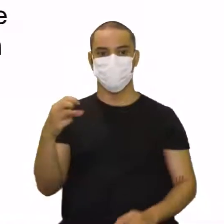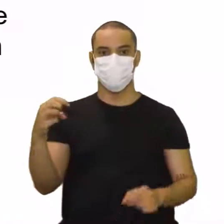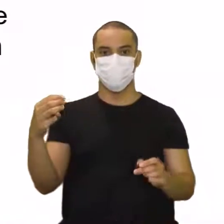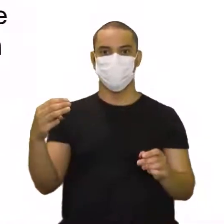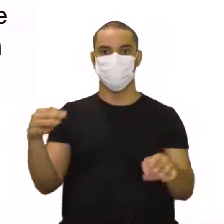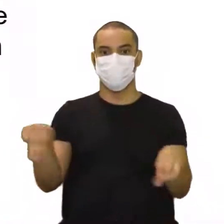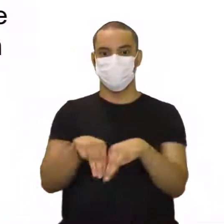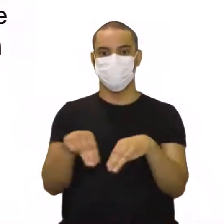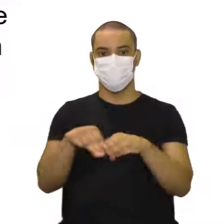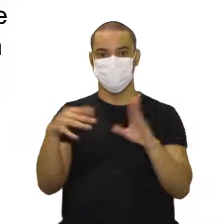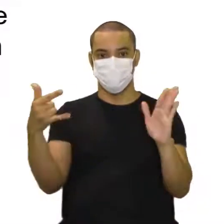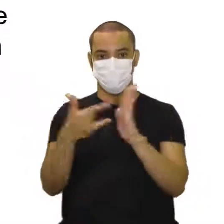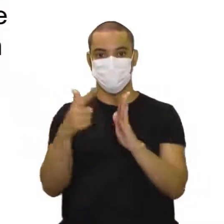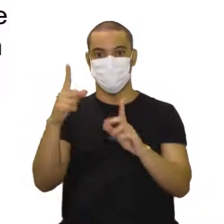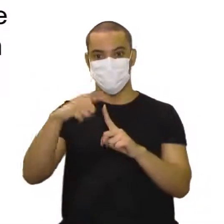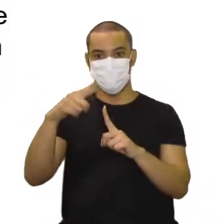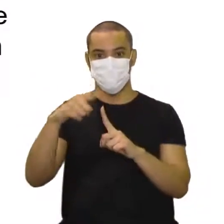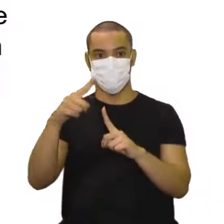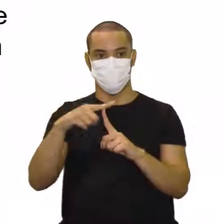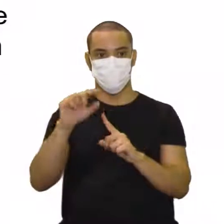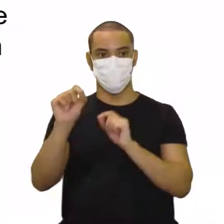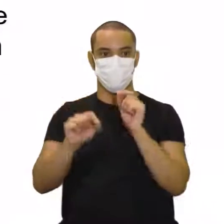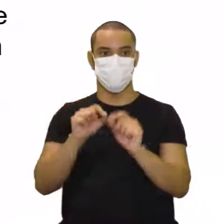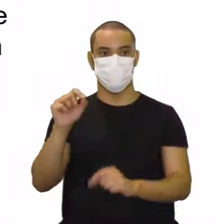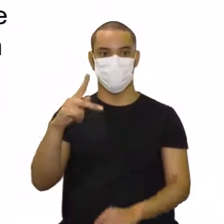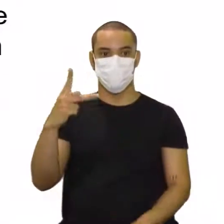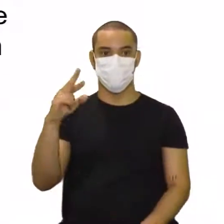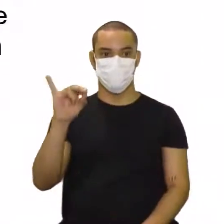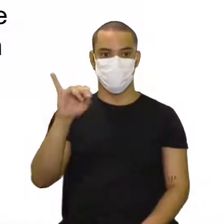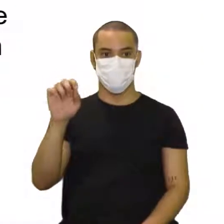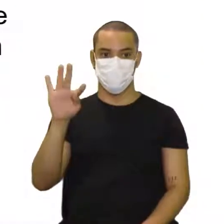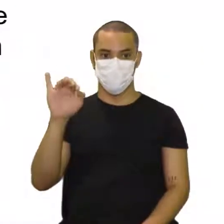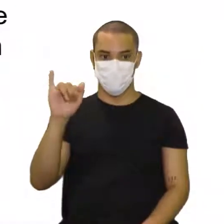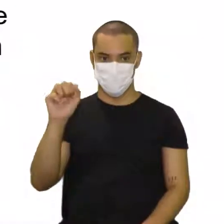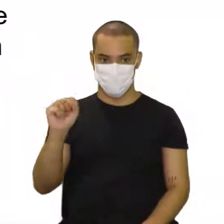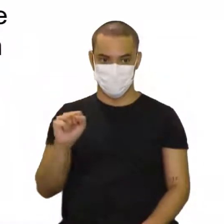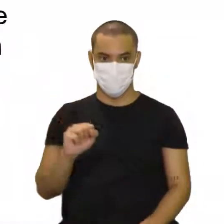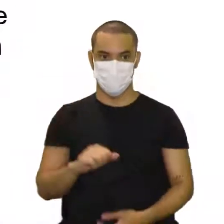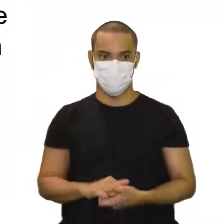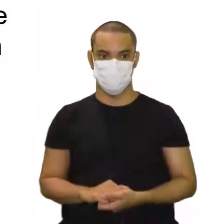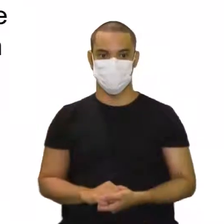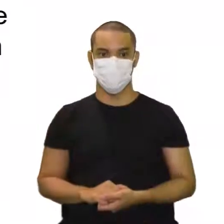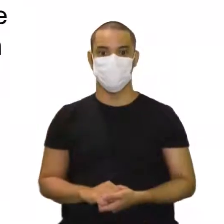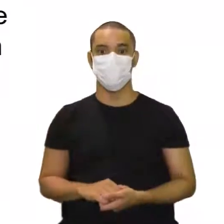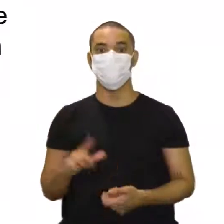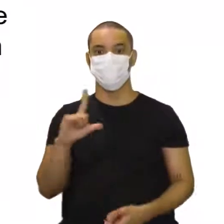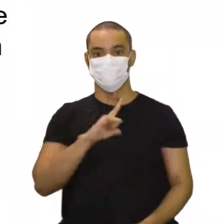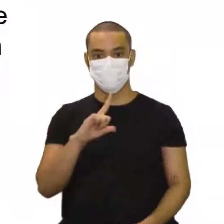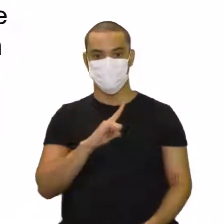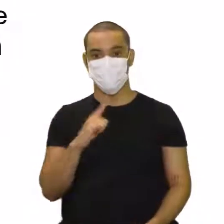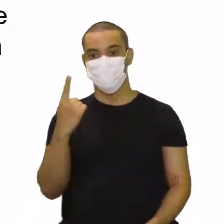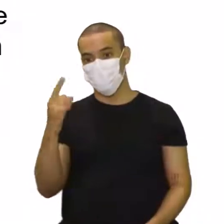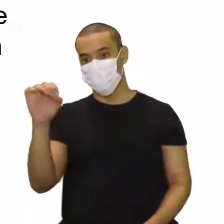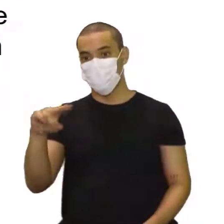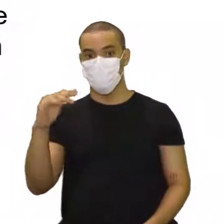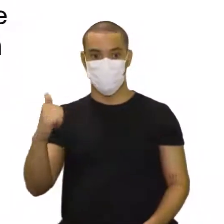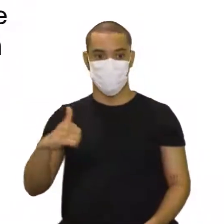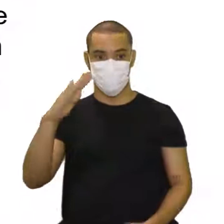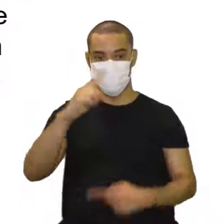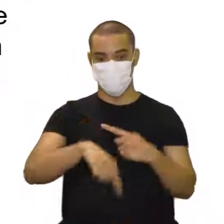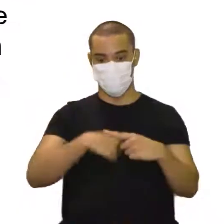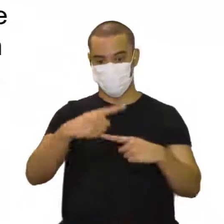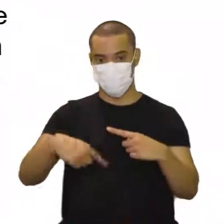é um tipo de acelerador de projéteis, que consiste em um em uma ou mais